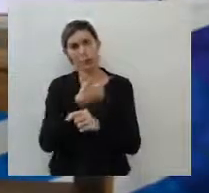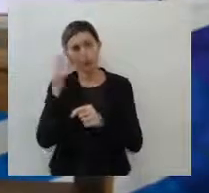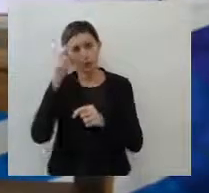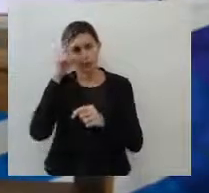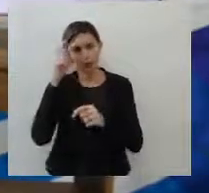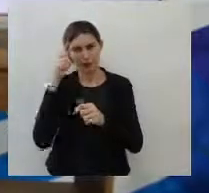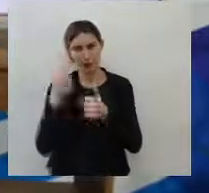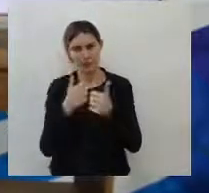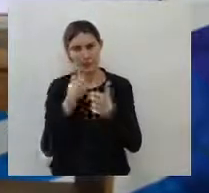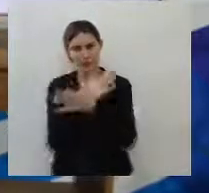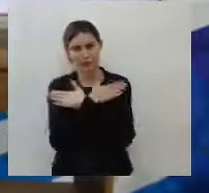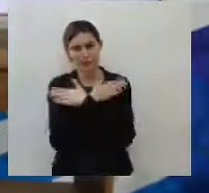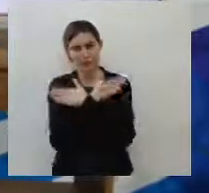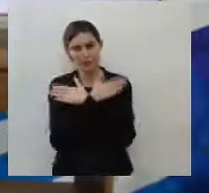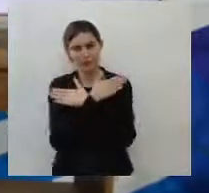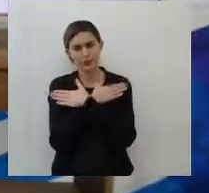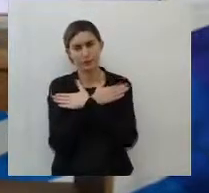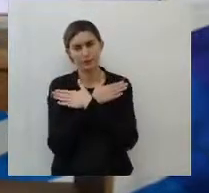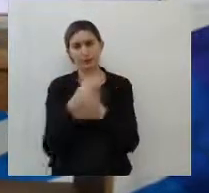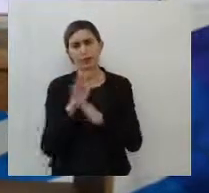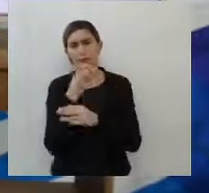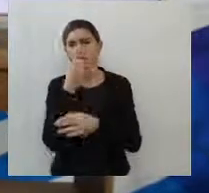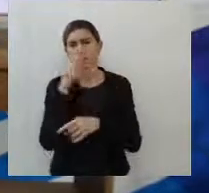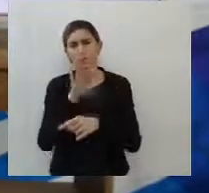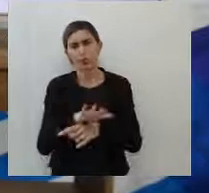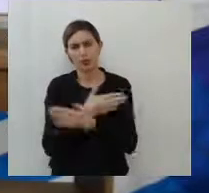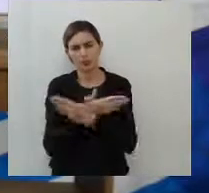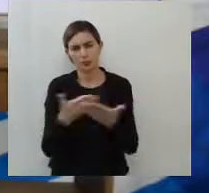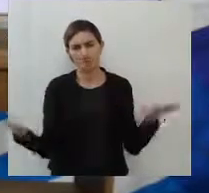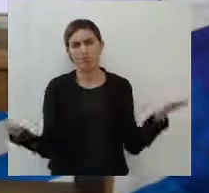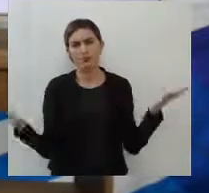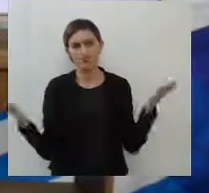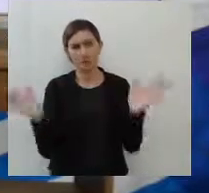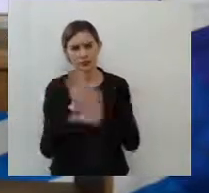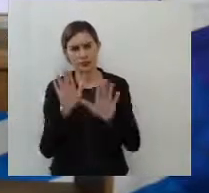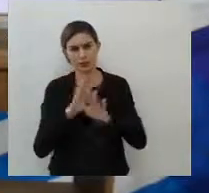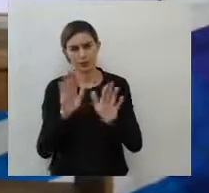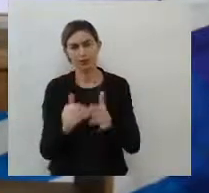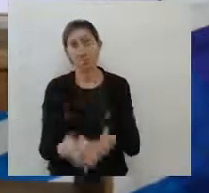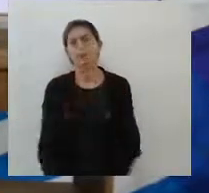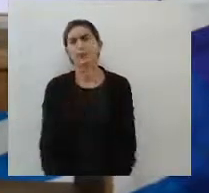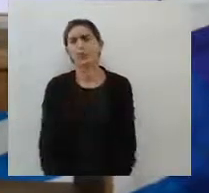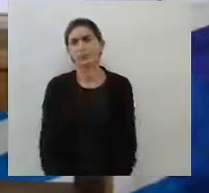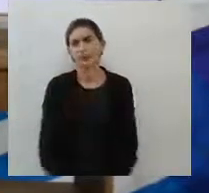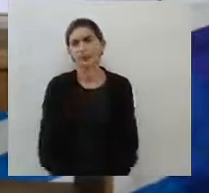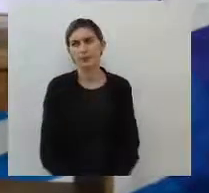outra história. Um abraço pimpônico, uma boa tarde a todos e todas. E até mais.